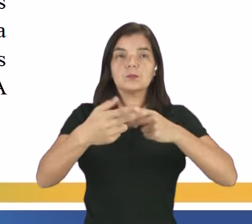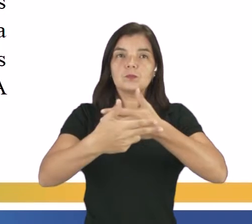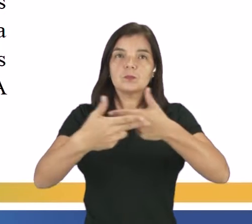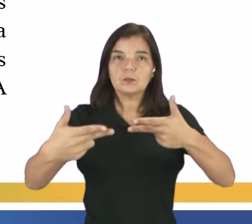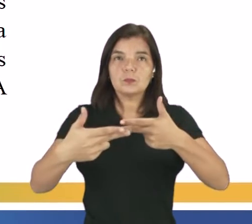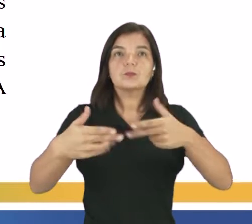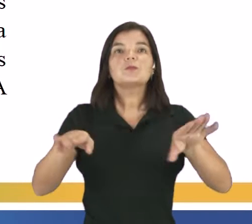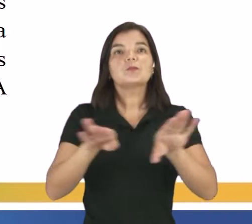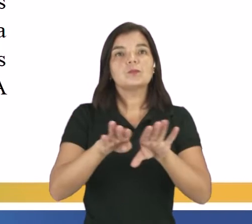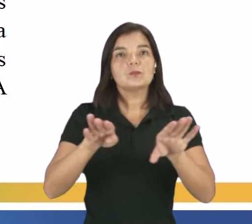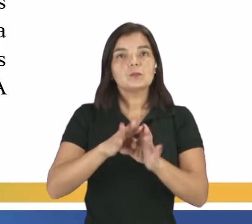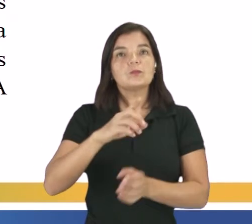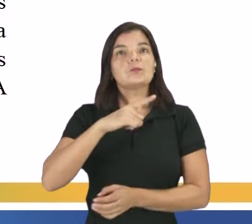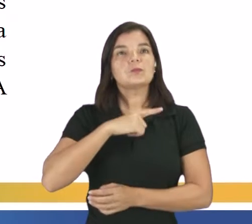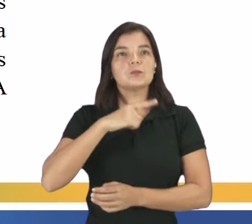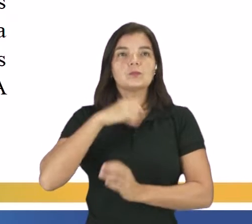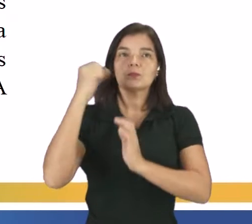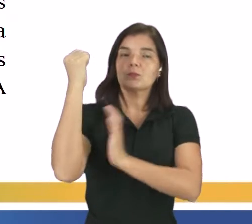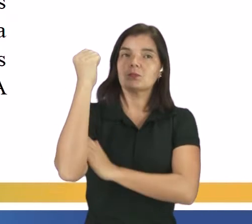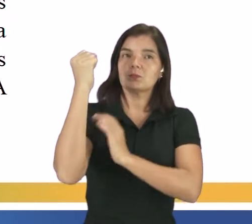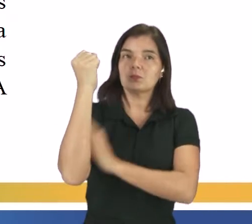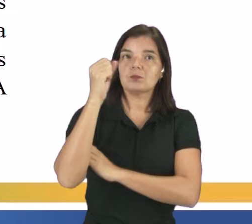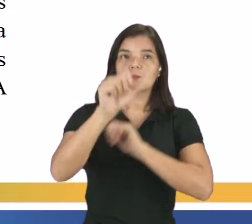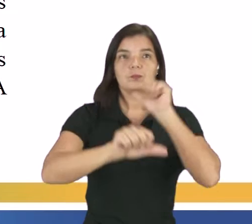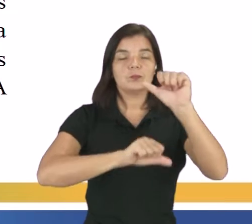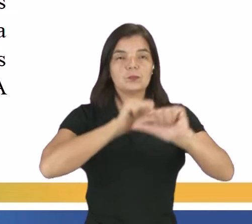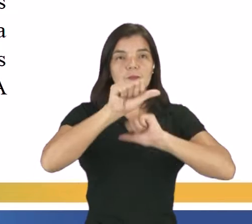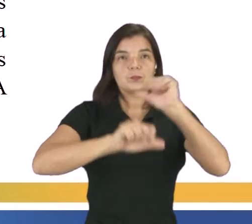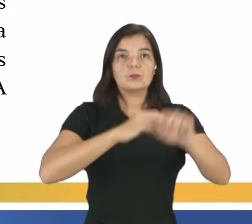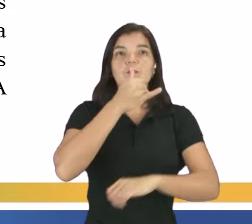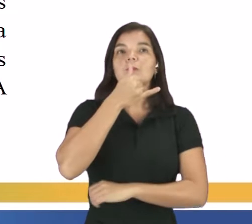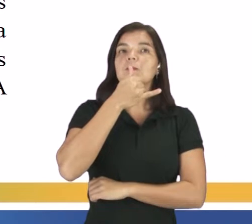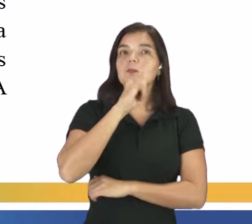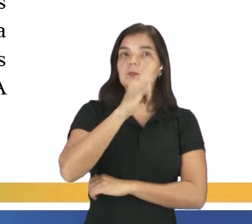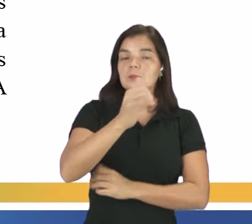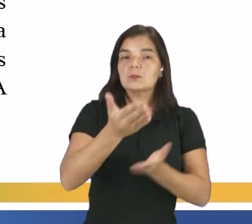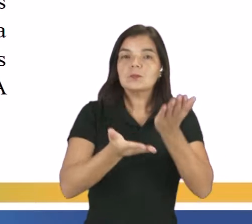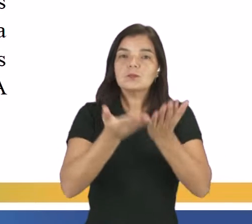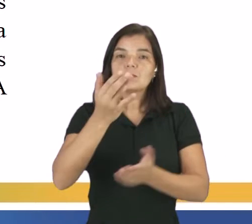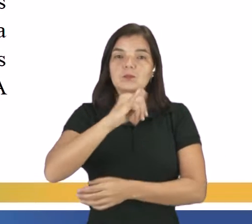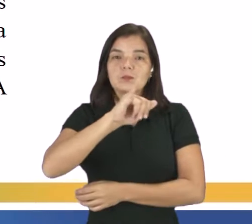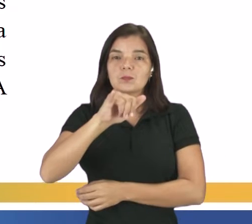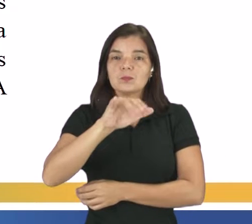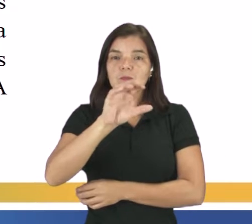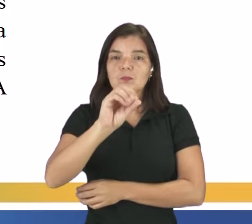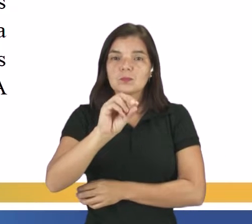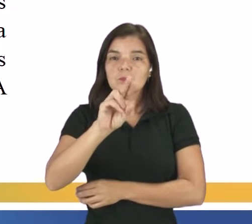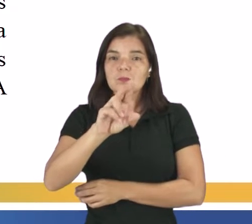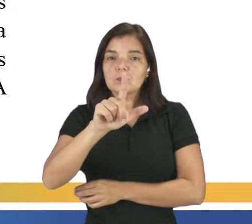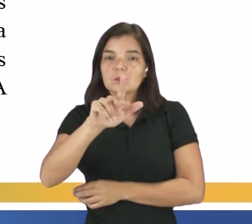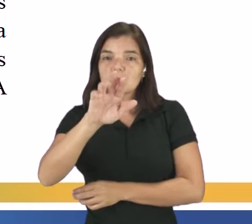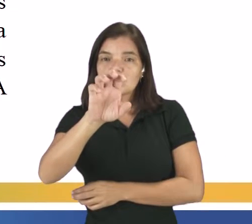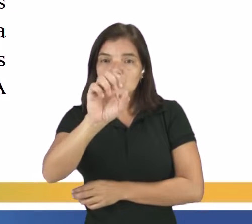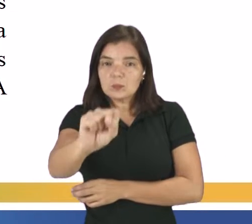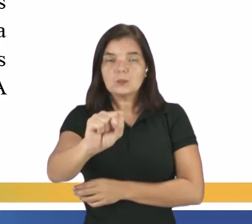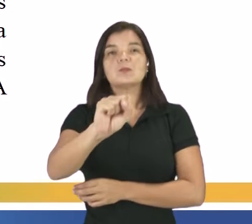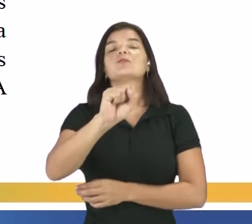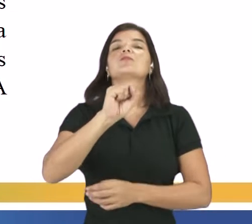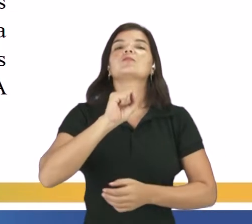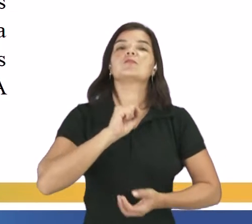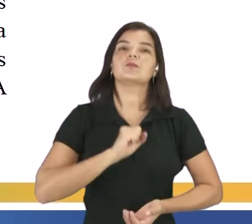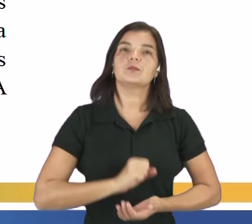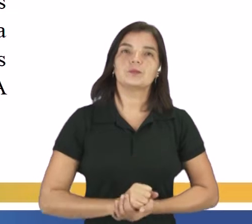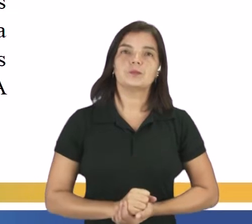armazenada por algum corpo elástico que estiver sob o efeito de uma força ou que essa força deforma e